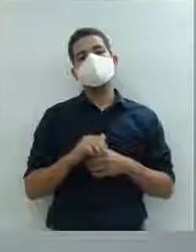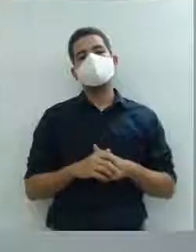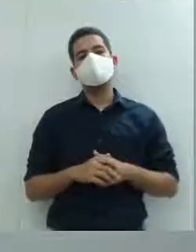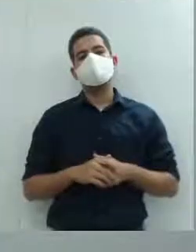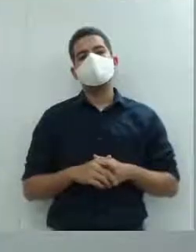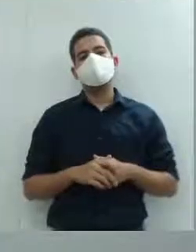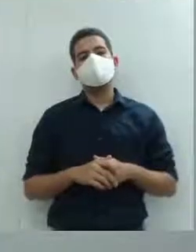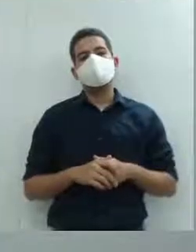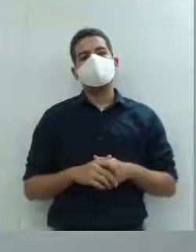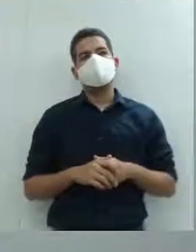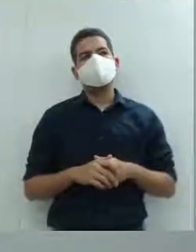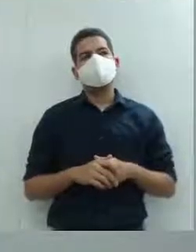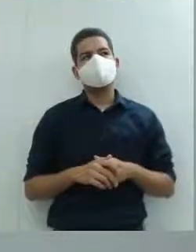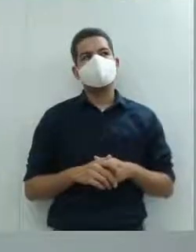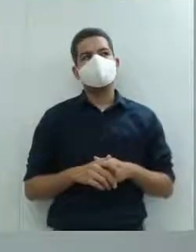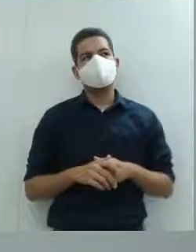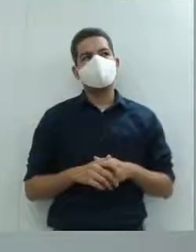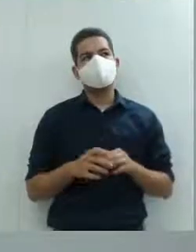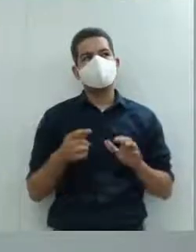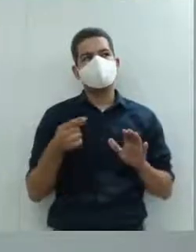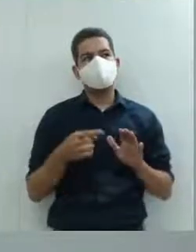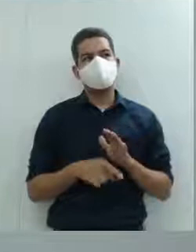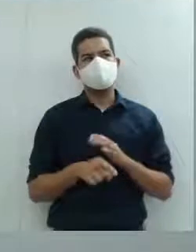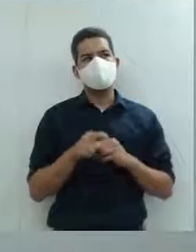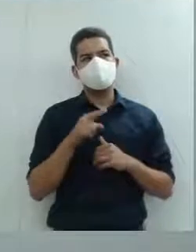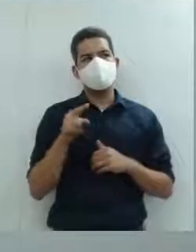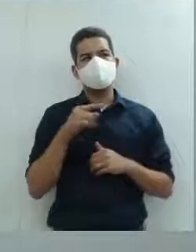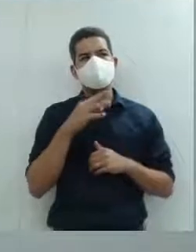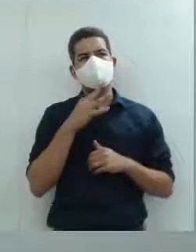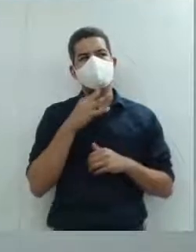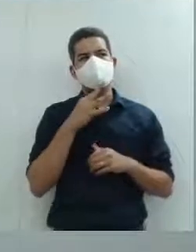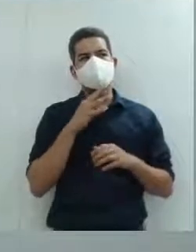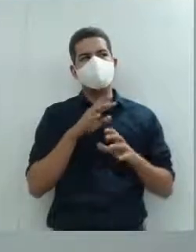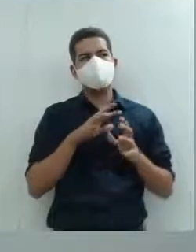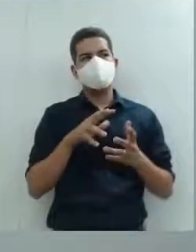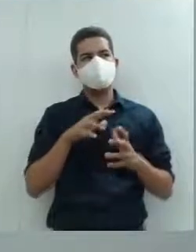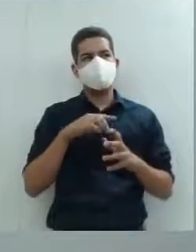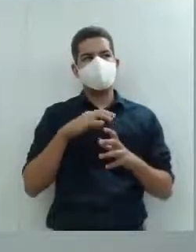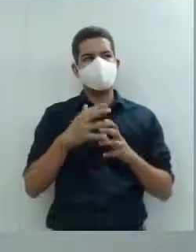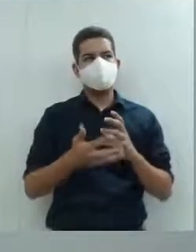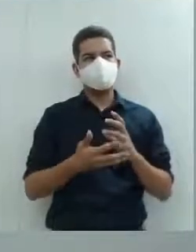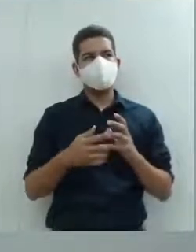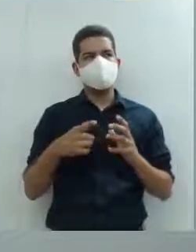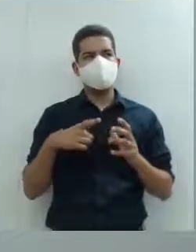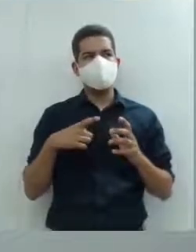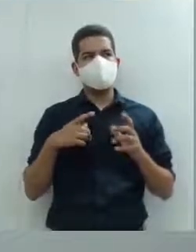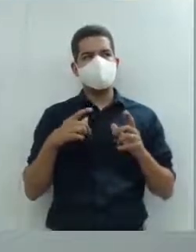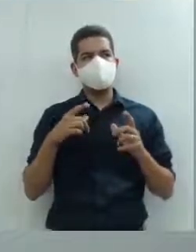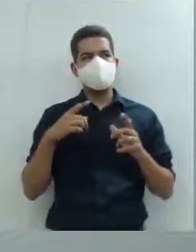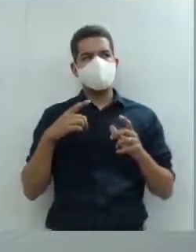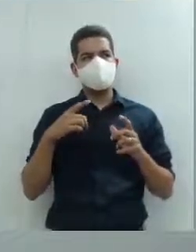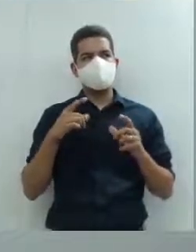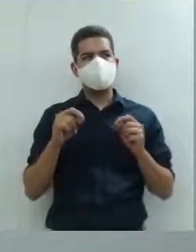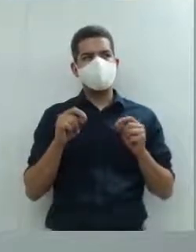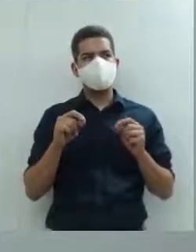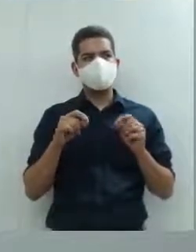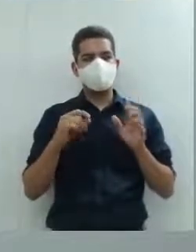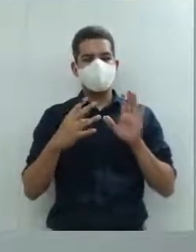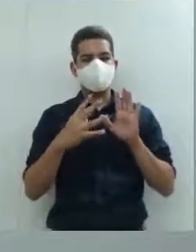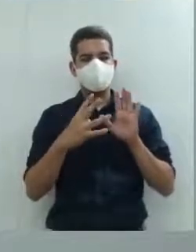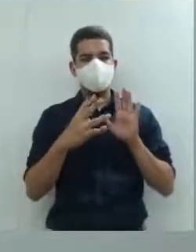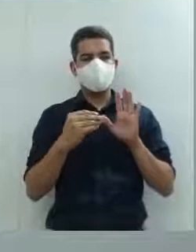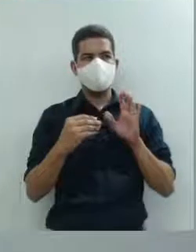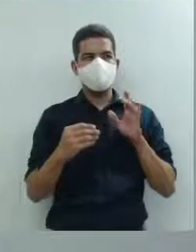Olha, gente, para aprofundar aí o conhecimento sobre a atmosfera, eu vou pedir para que vocês agora façam a leitura aí do